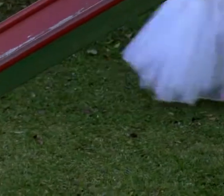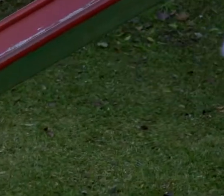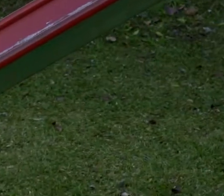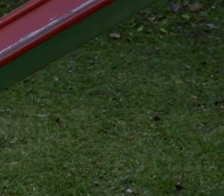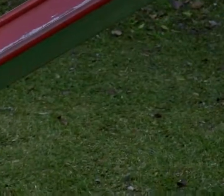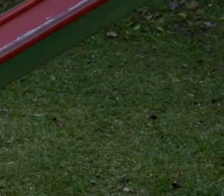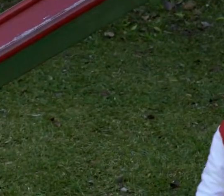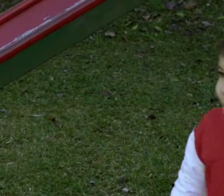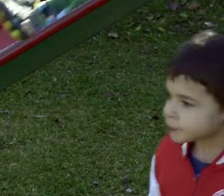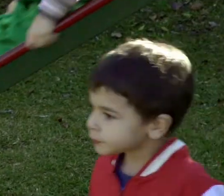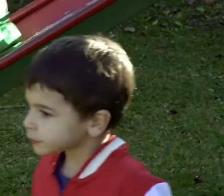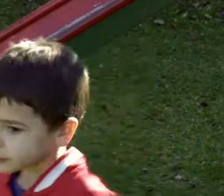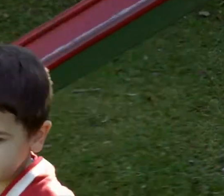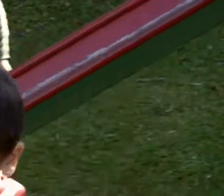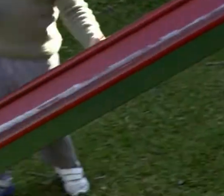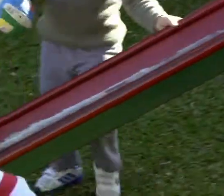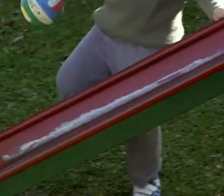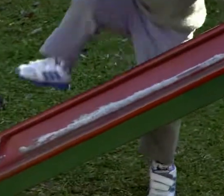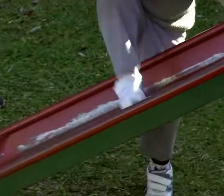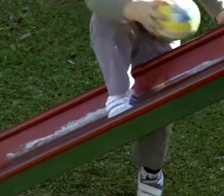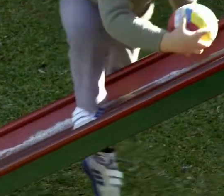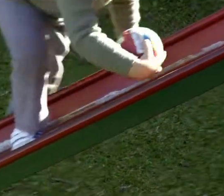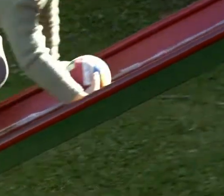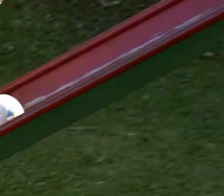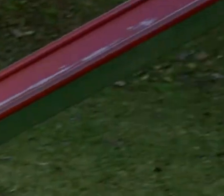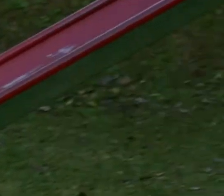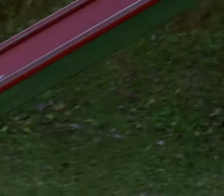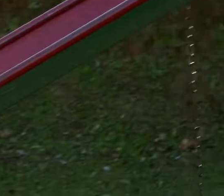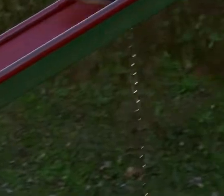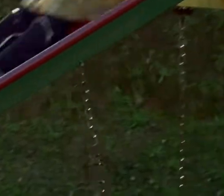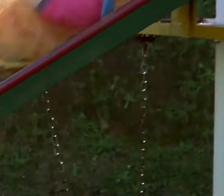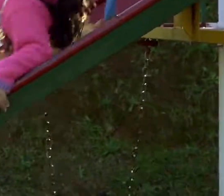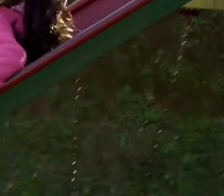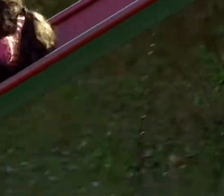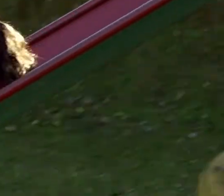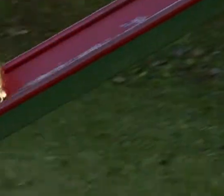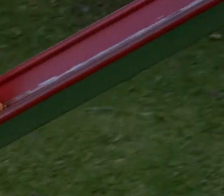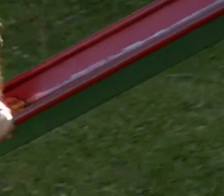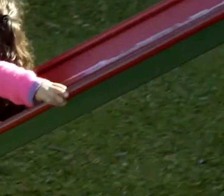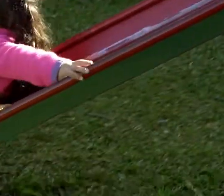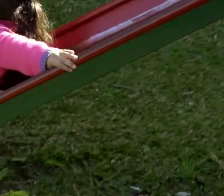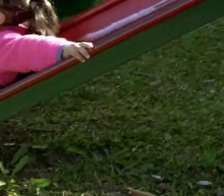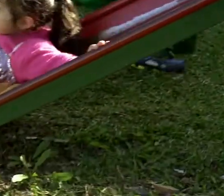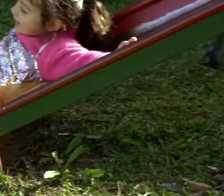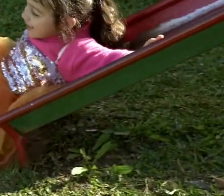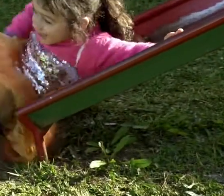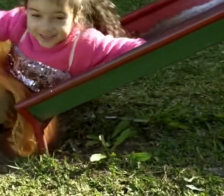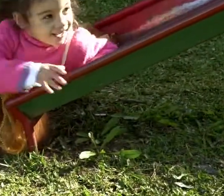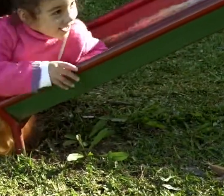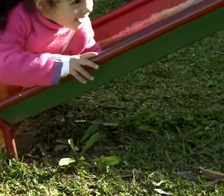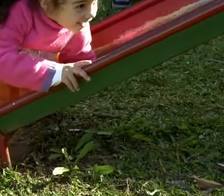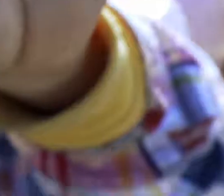Da vida, né? Então por isso que a gente chama na criança isso de brincar, né? Porque ela é autêntica e ela vem com toda a força da biologia que está